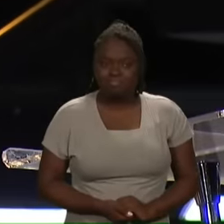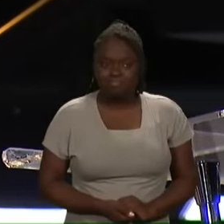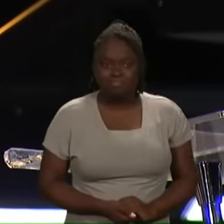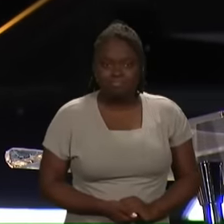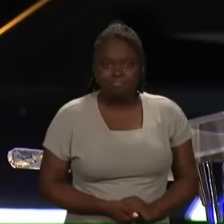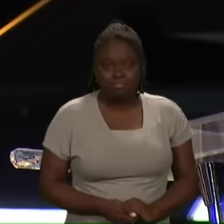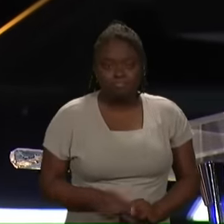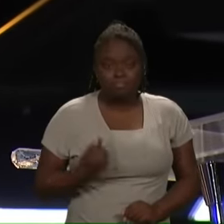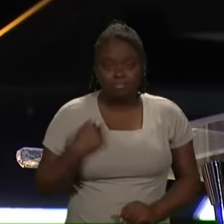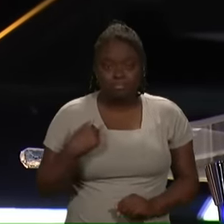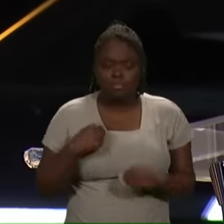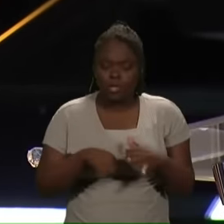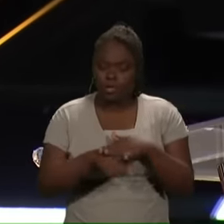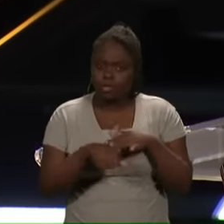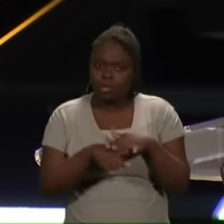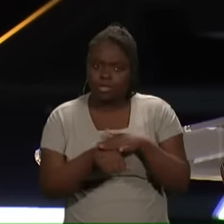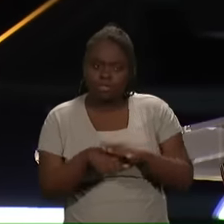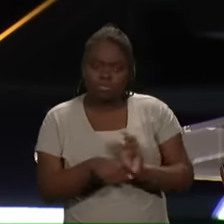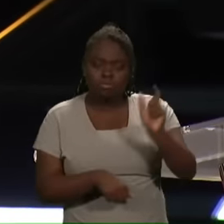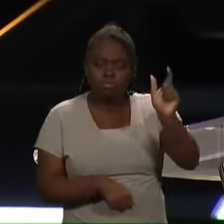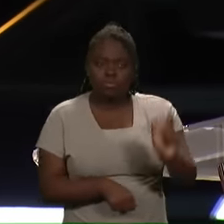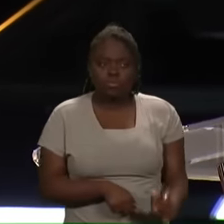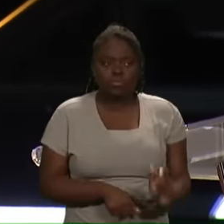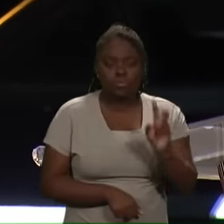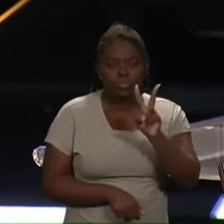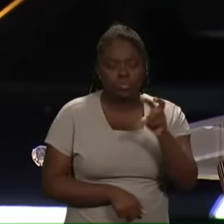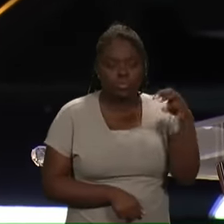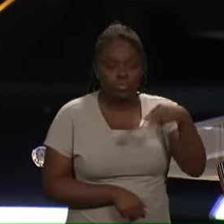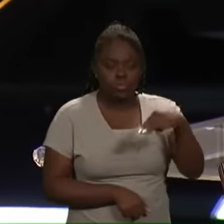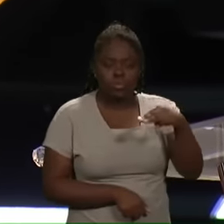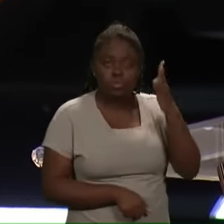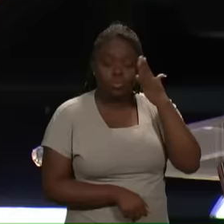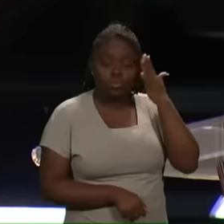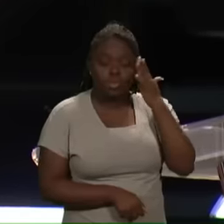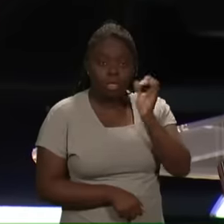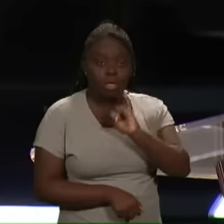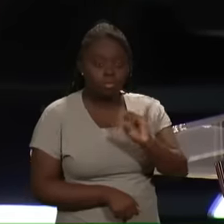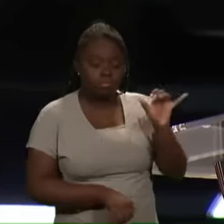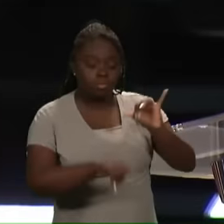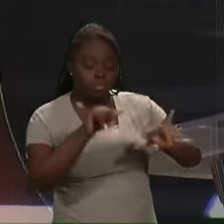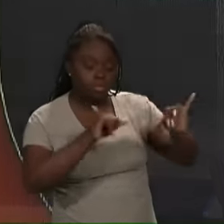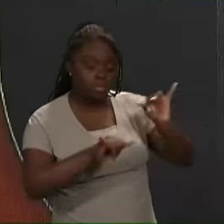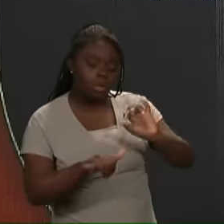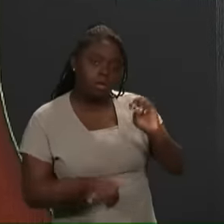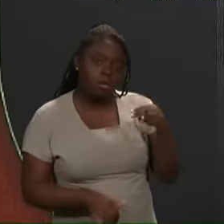Quando eu converso com uma pessoa, 2 minutos... eu sei se ela tem a unção ou não.